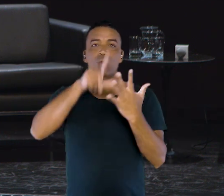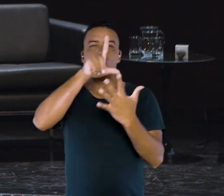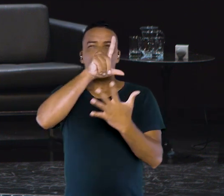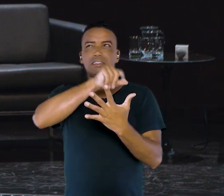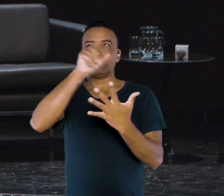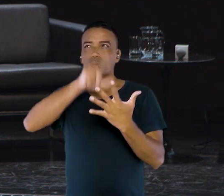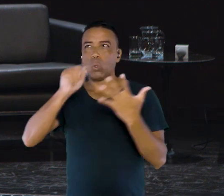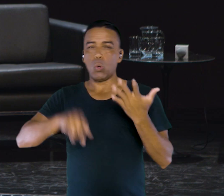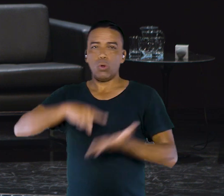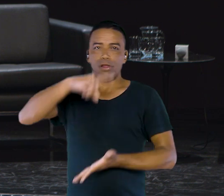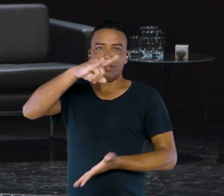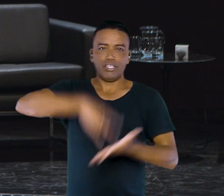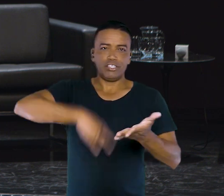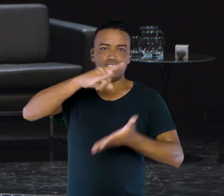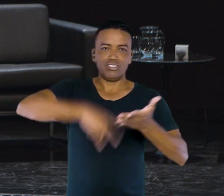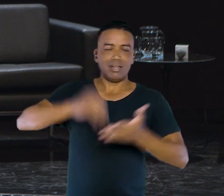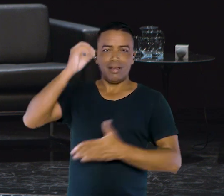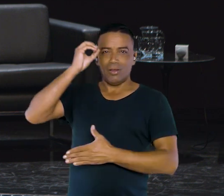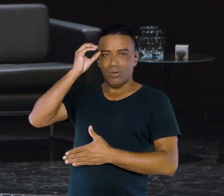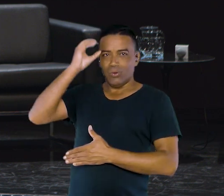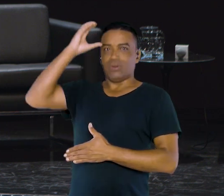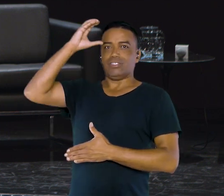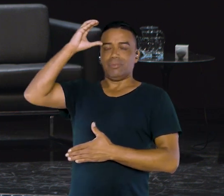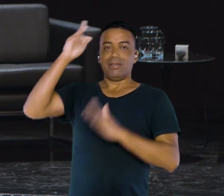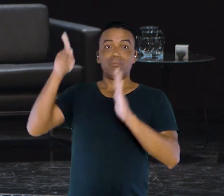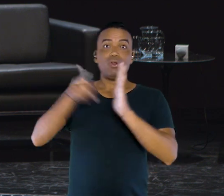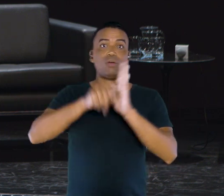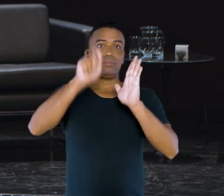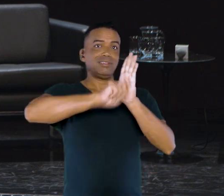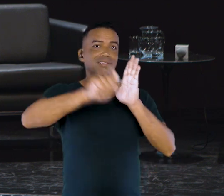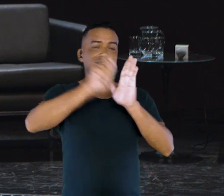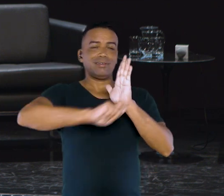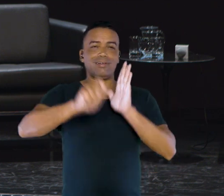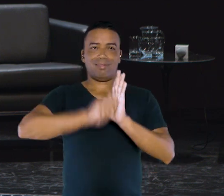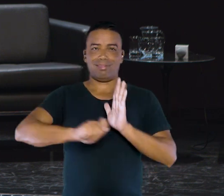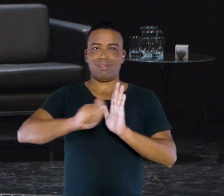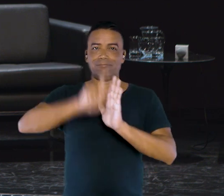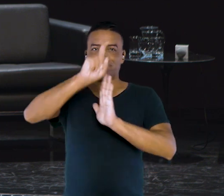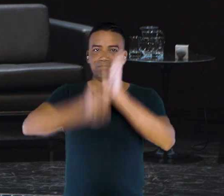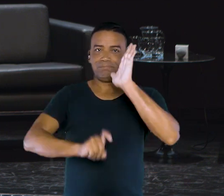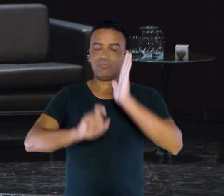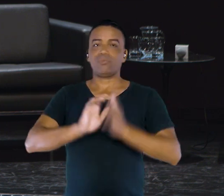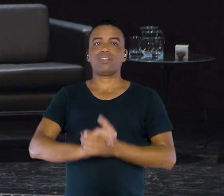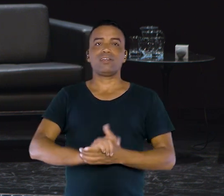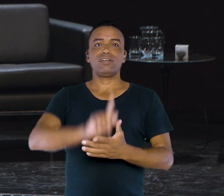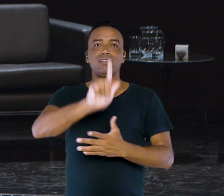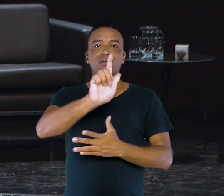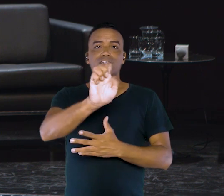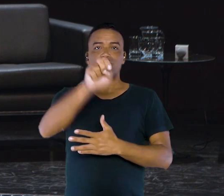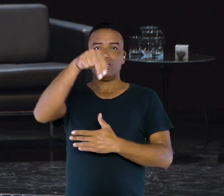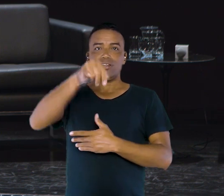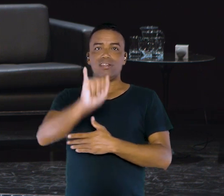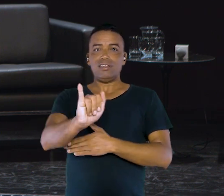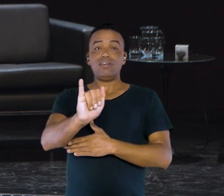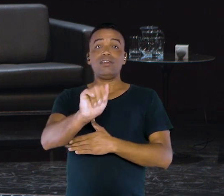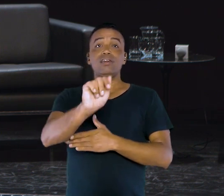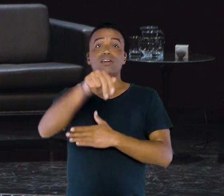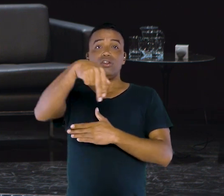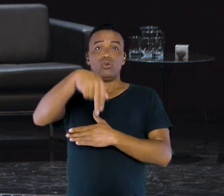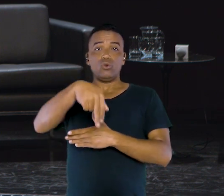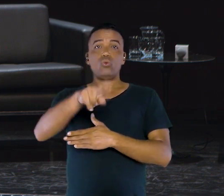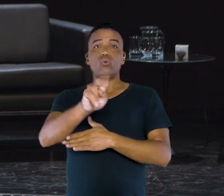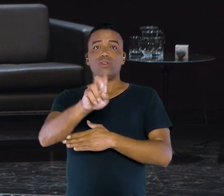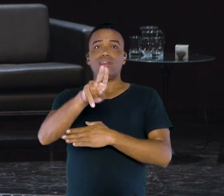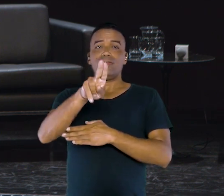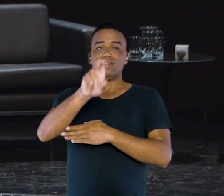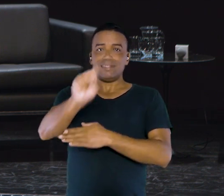da escolha de registrarem seus conhecimentos por meio da escrita alfabética. Geni Nunes é doutora